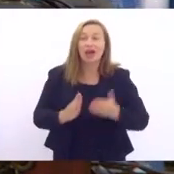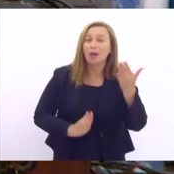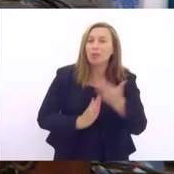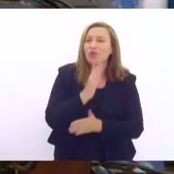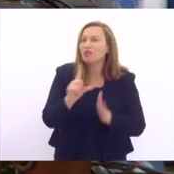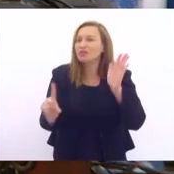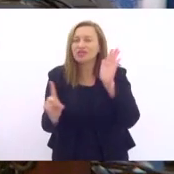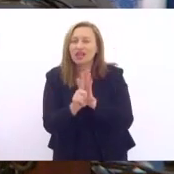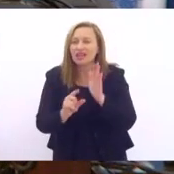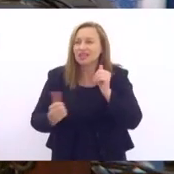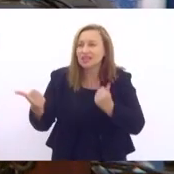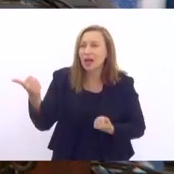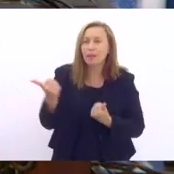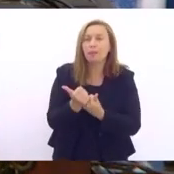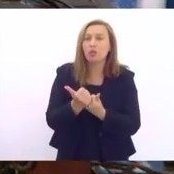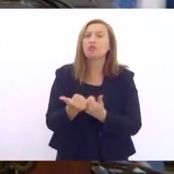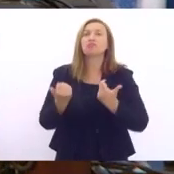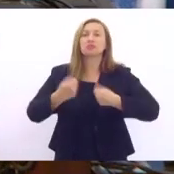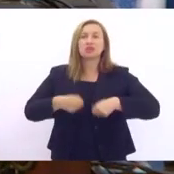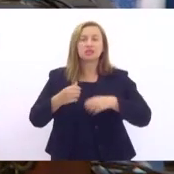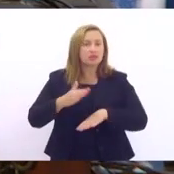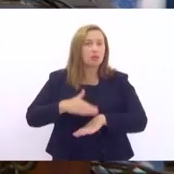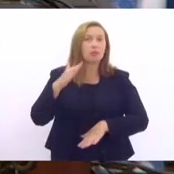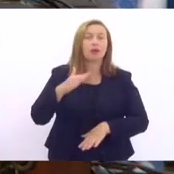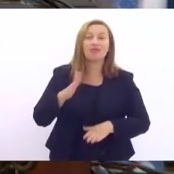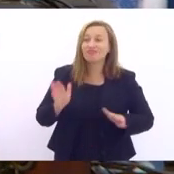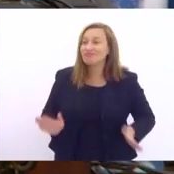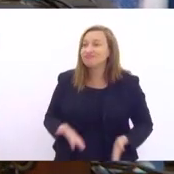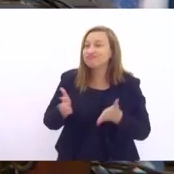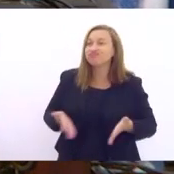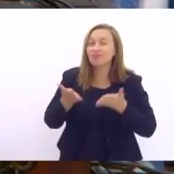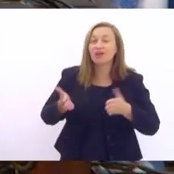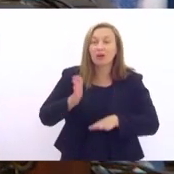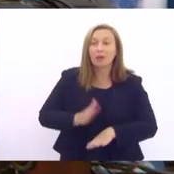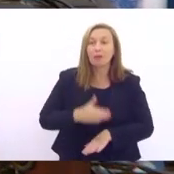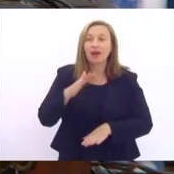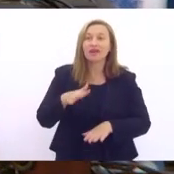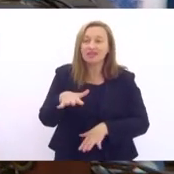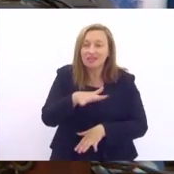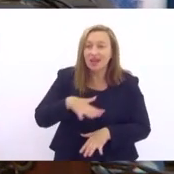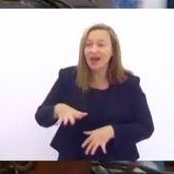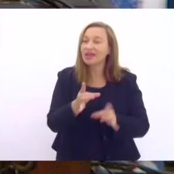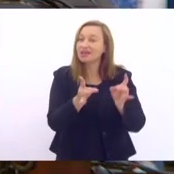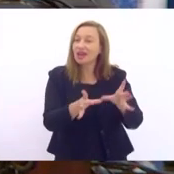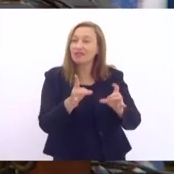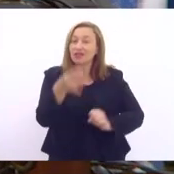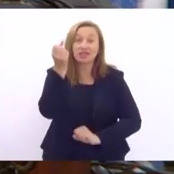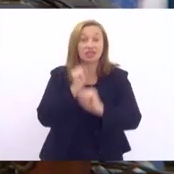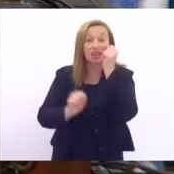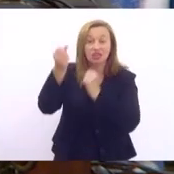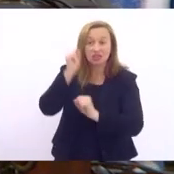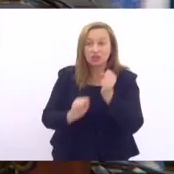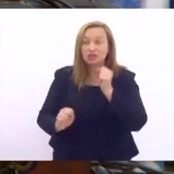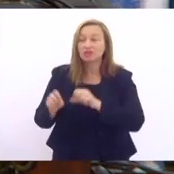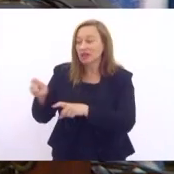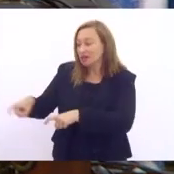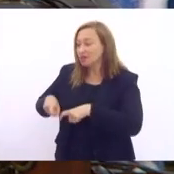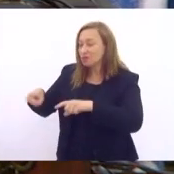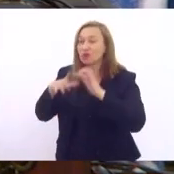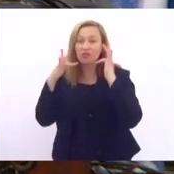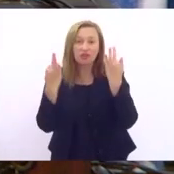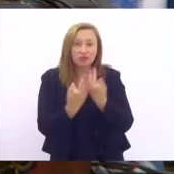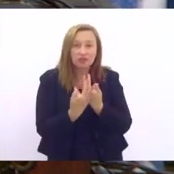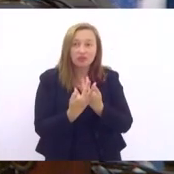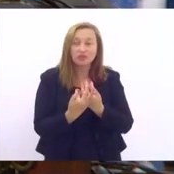precisam. Incentivamos mais setores do comércio, da indústria, da agricultura familiar, com a renovação de benefícios